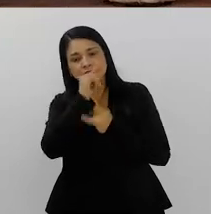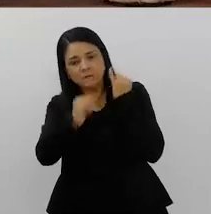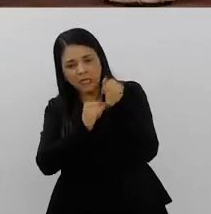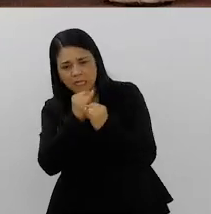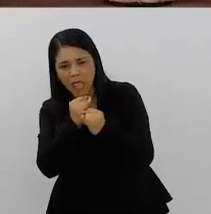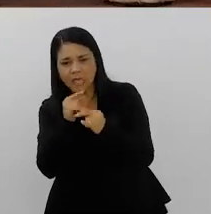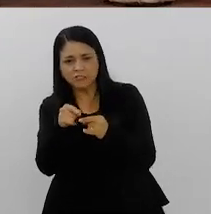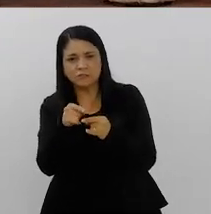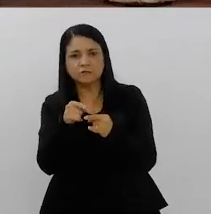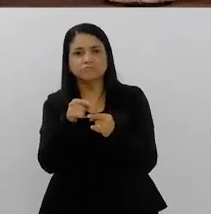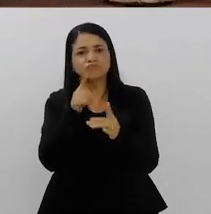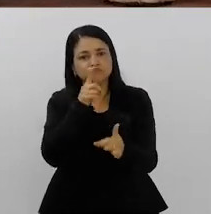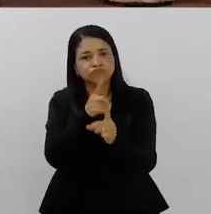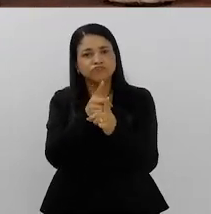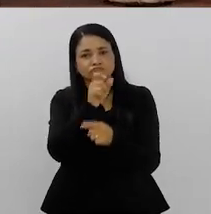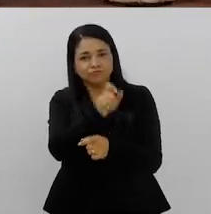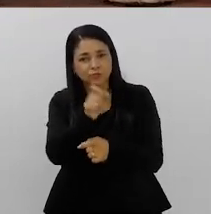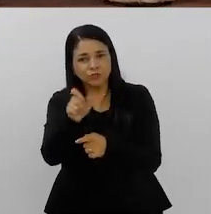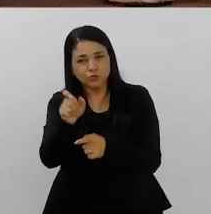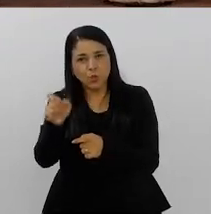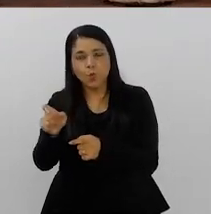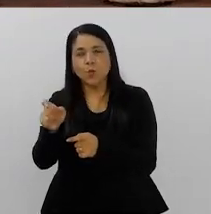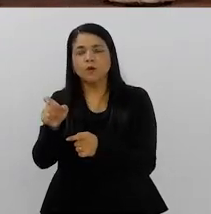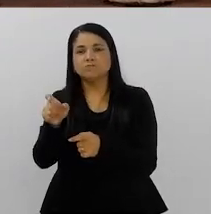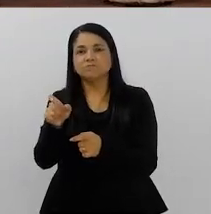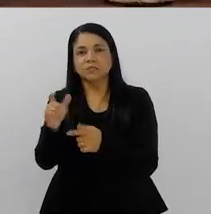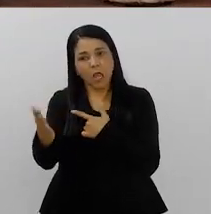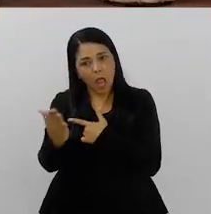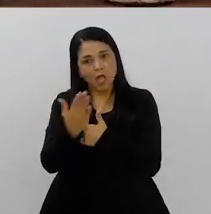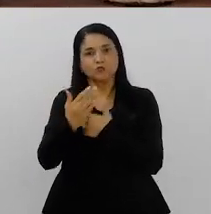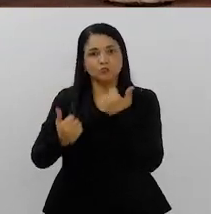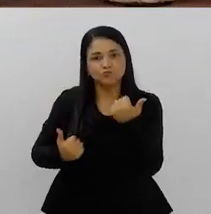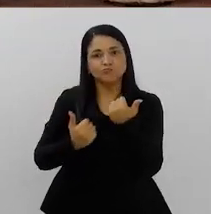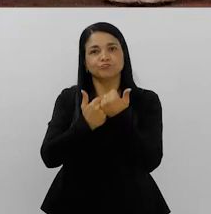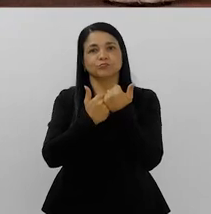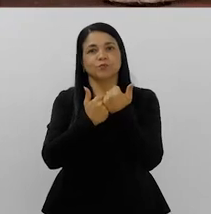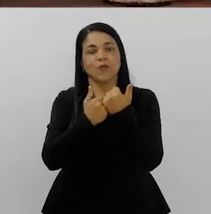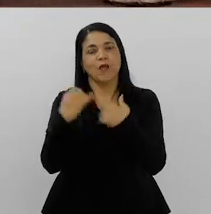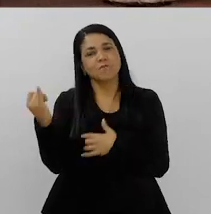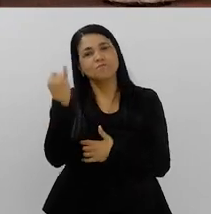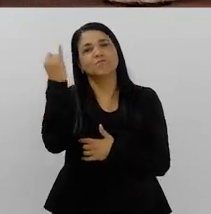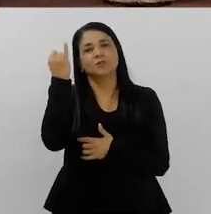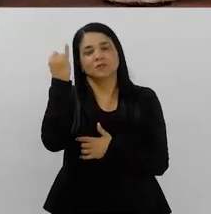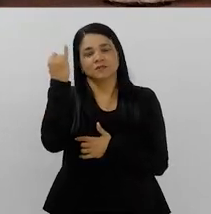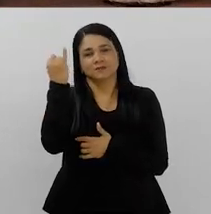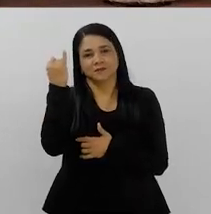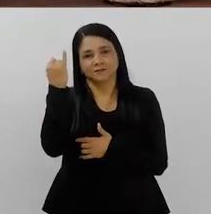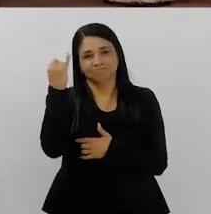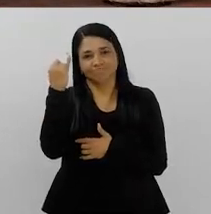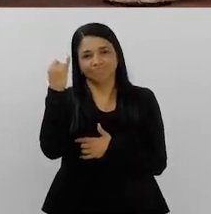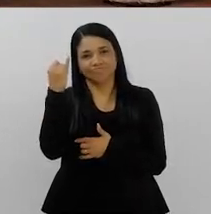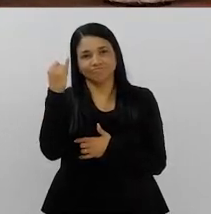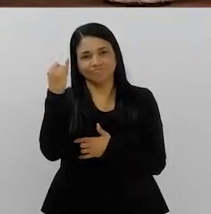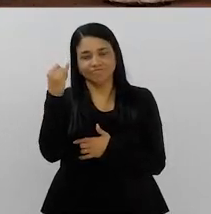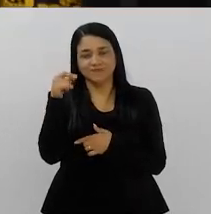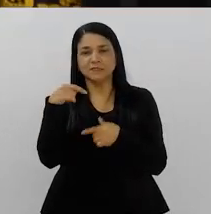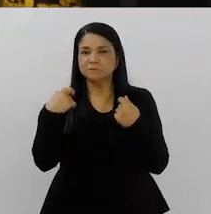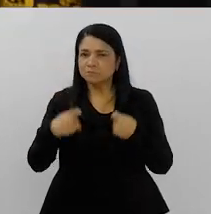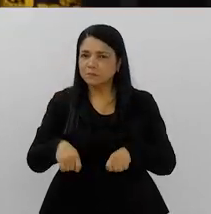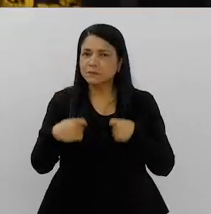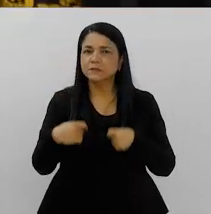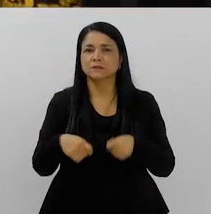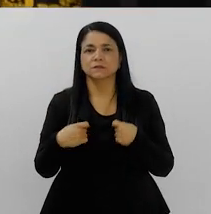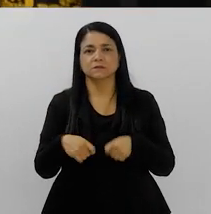seja na internet muitas vezes a gente tem que lutar com as armas que a gente tem e a importância dessa rede de apoio